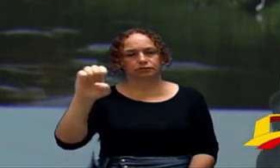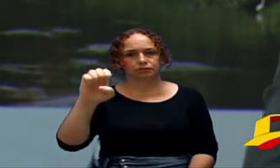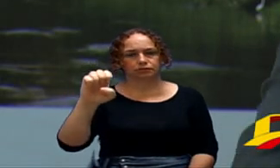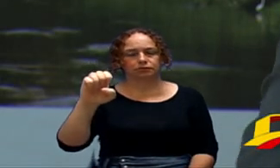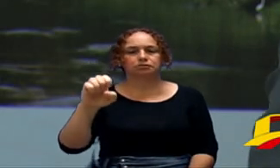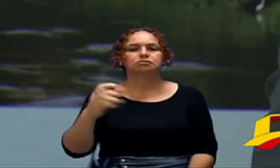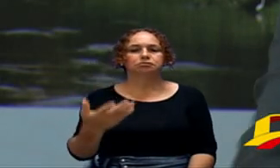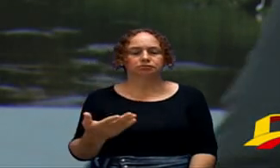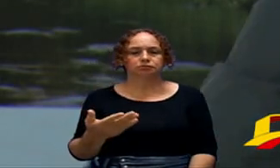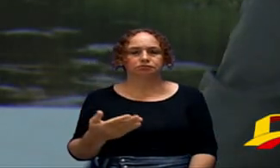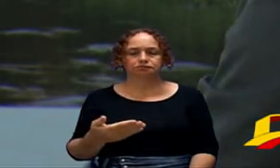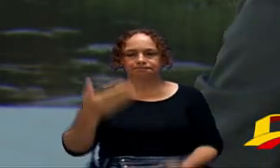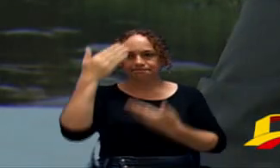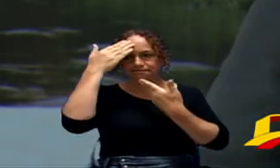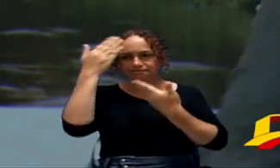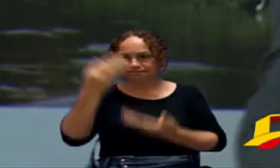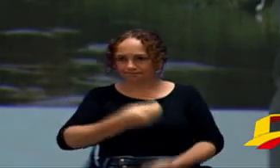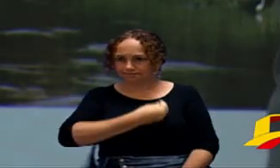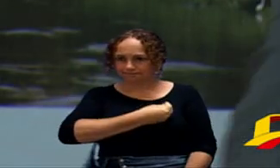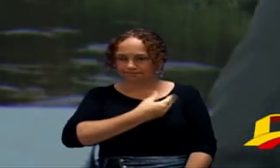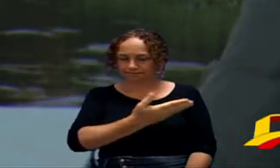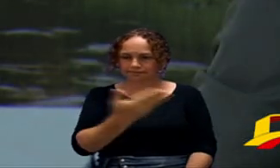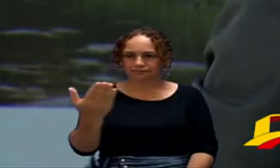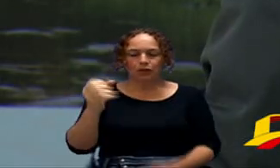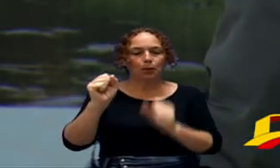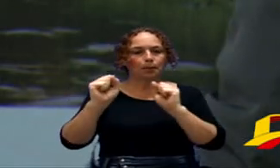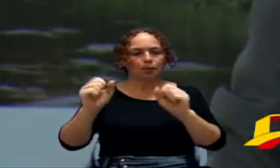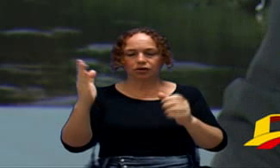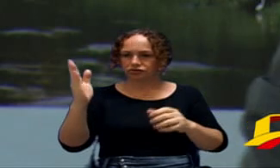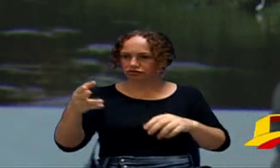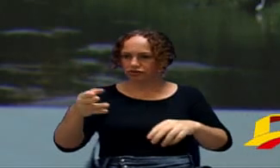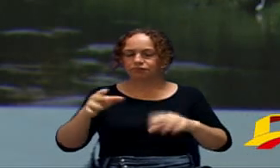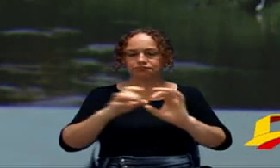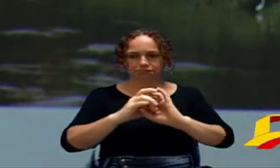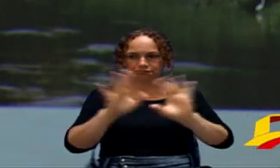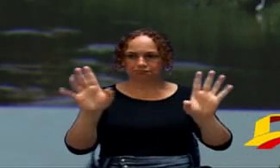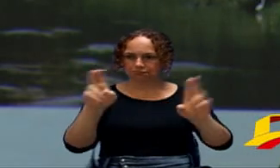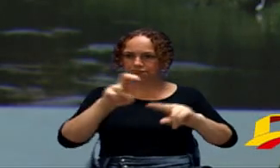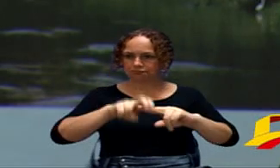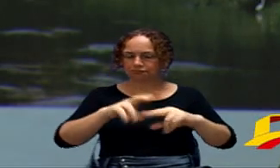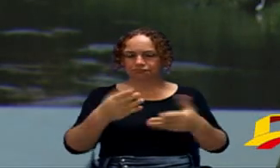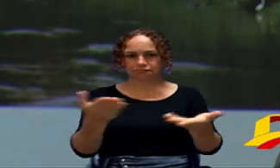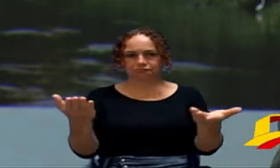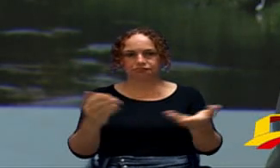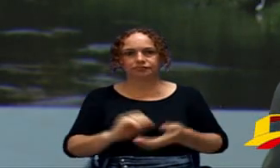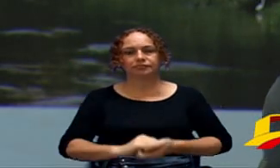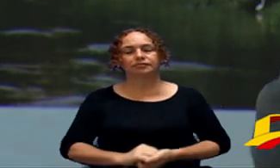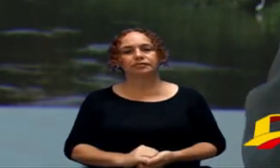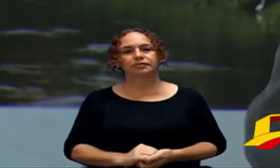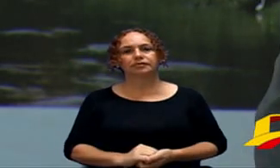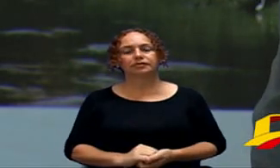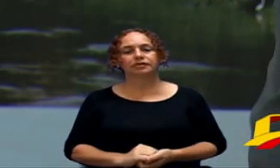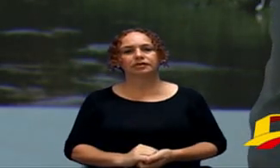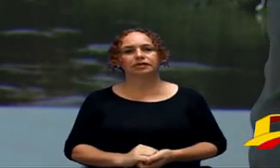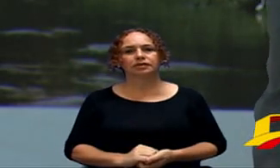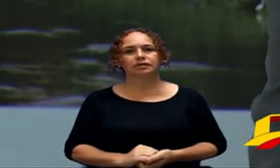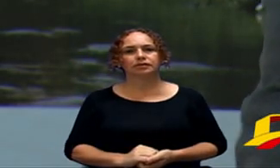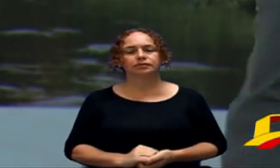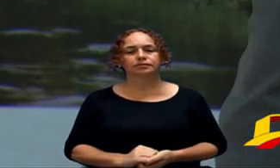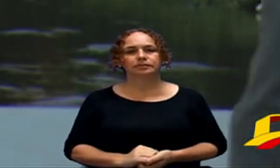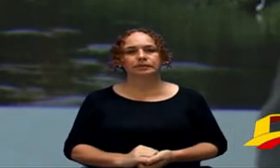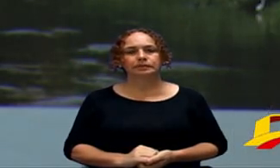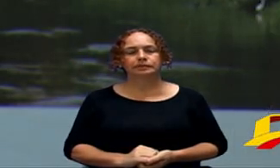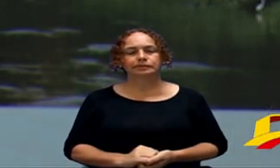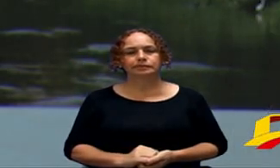Muito obrigado pela presença. Podem já tomar assento. O nosso querido Diogo Rodrigues já vai